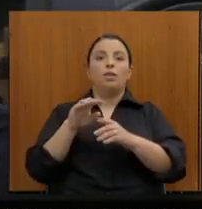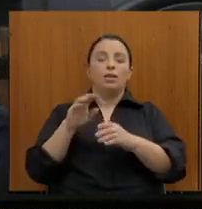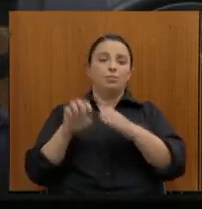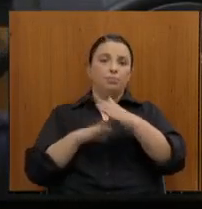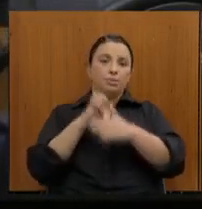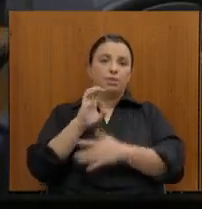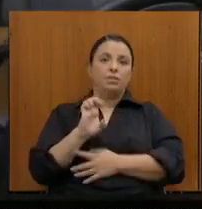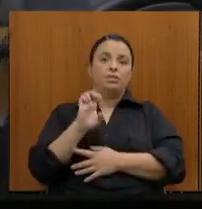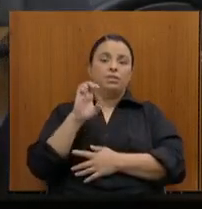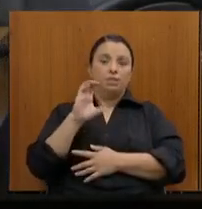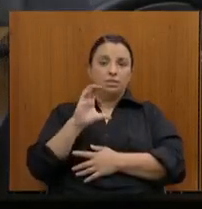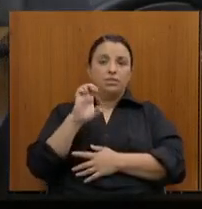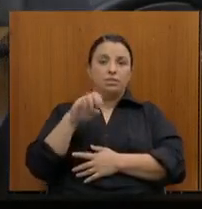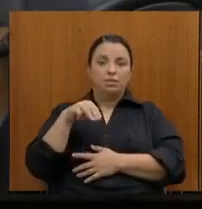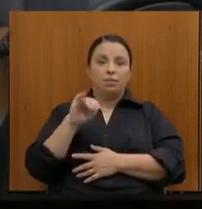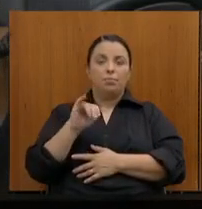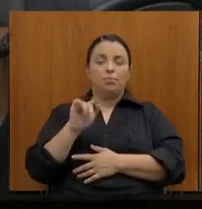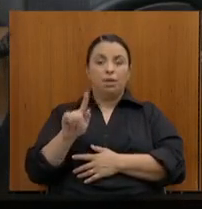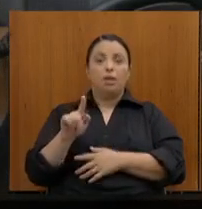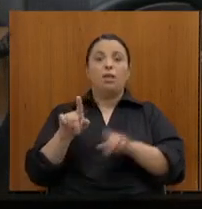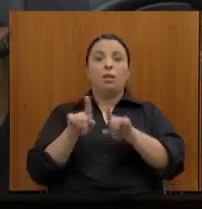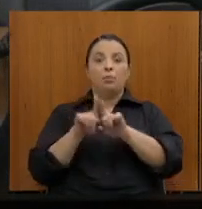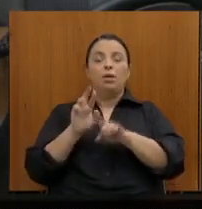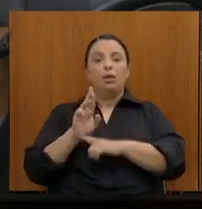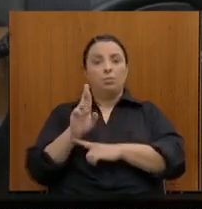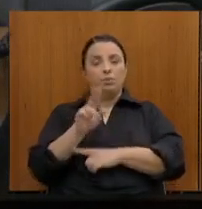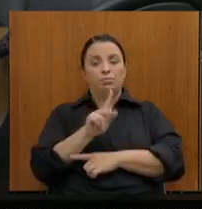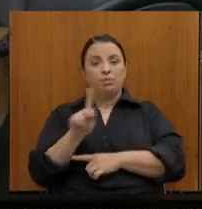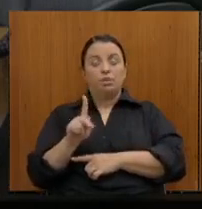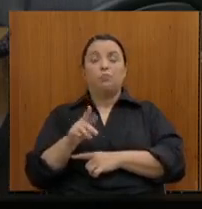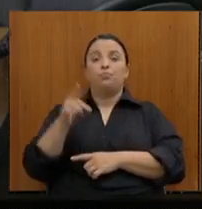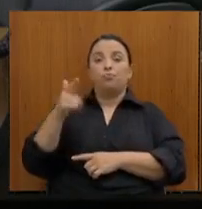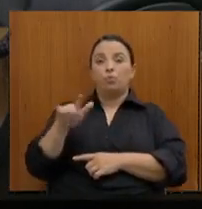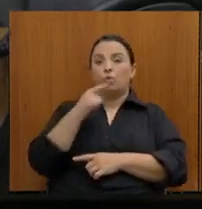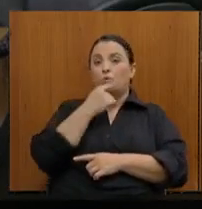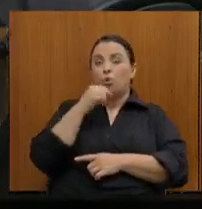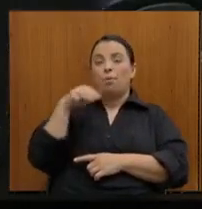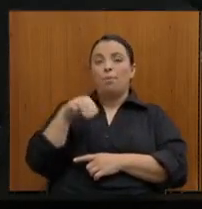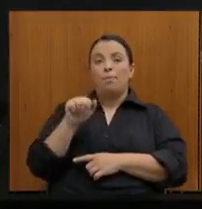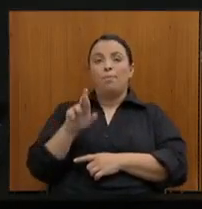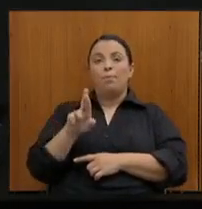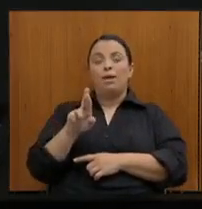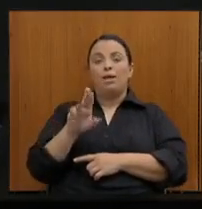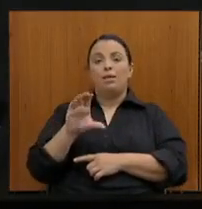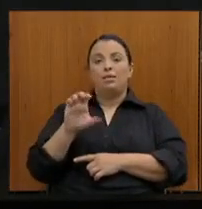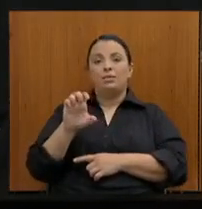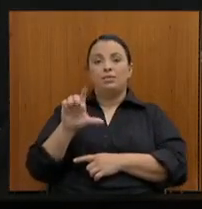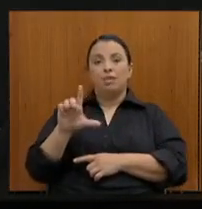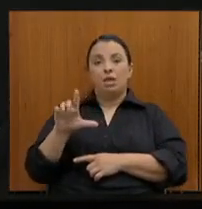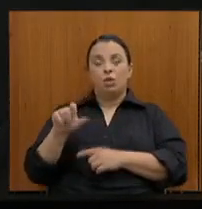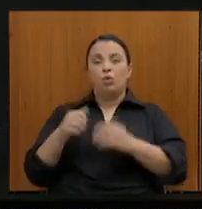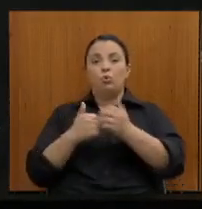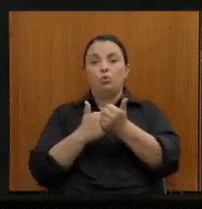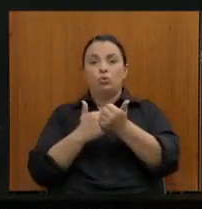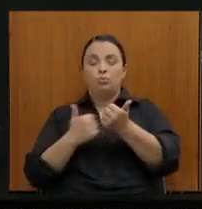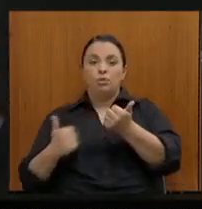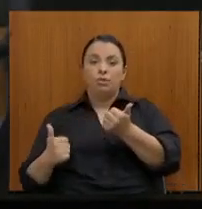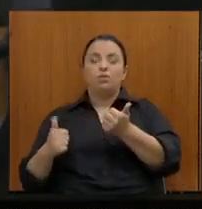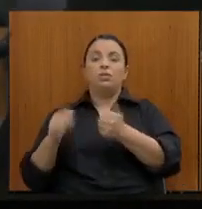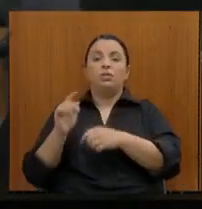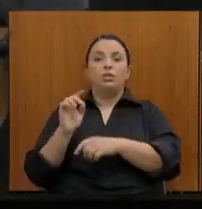Presidente o Marcelo Ladeira da Costa superintendente da fruta Miner área energética e